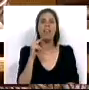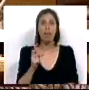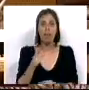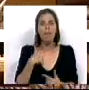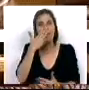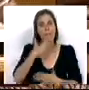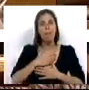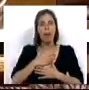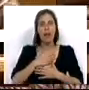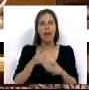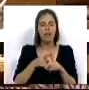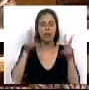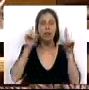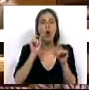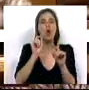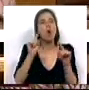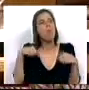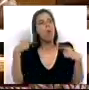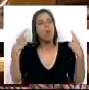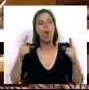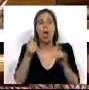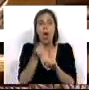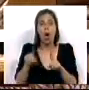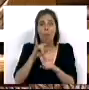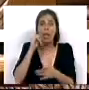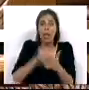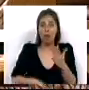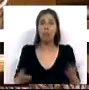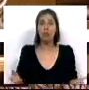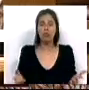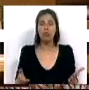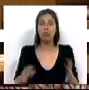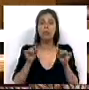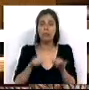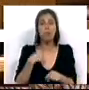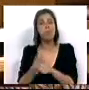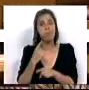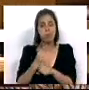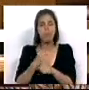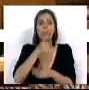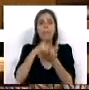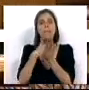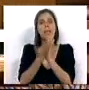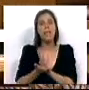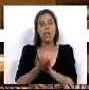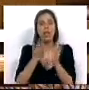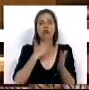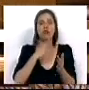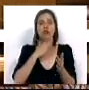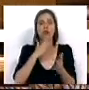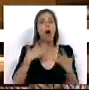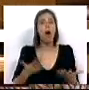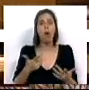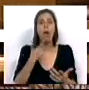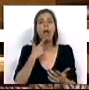que me parece que não se chama outra coisa que não aumento de imposto, e foi assim também com as medidas que eram transitórias e